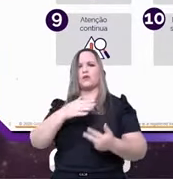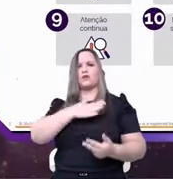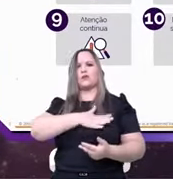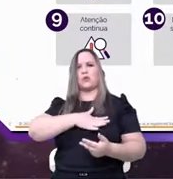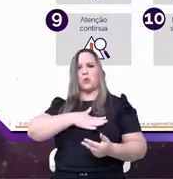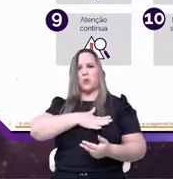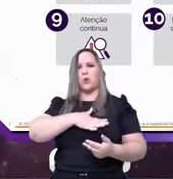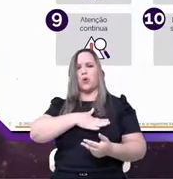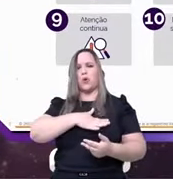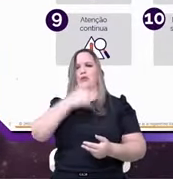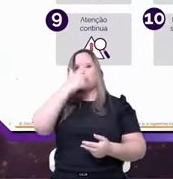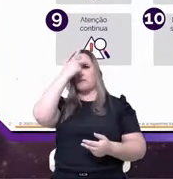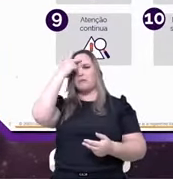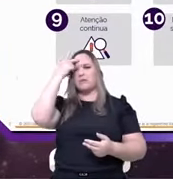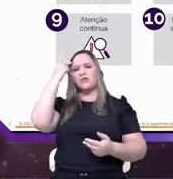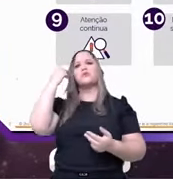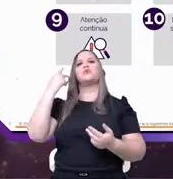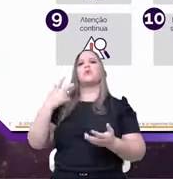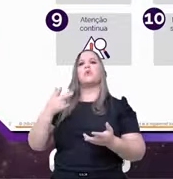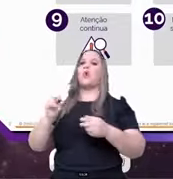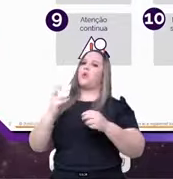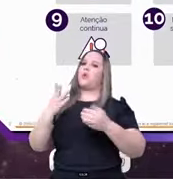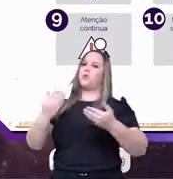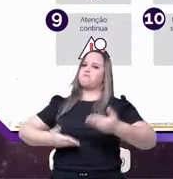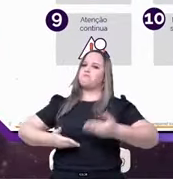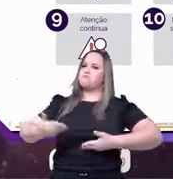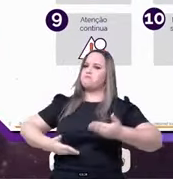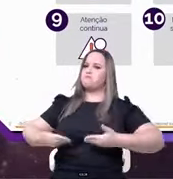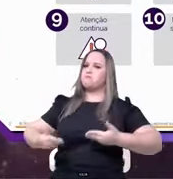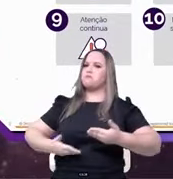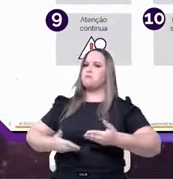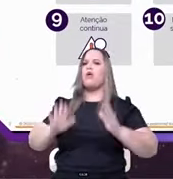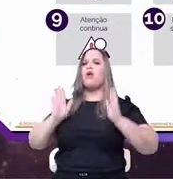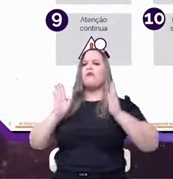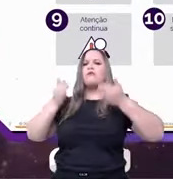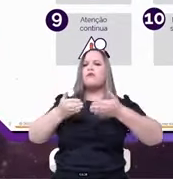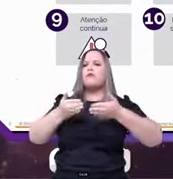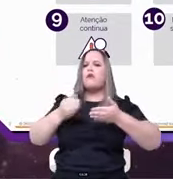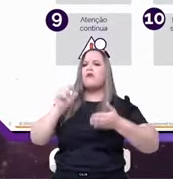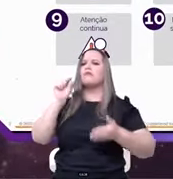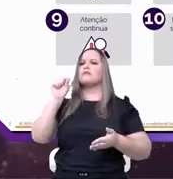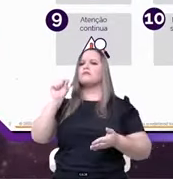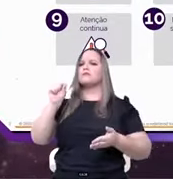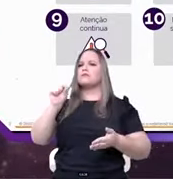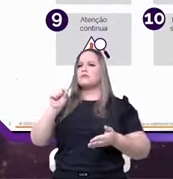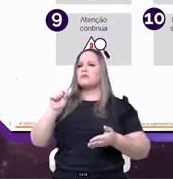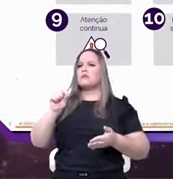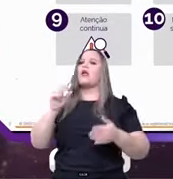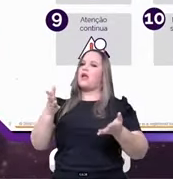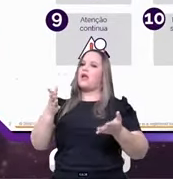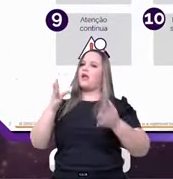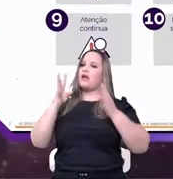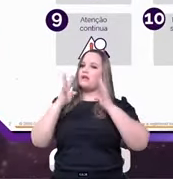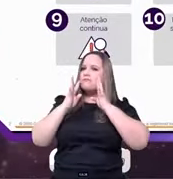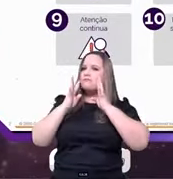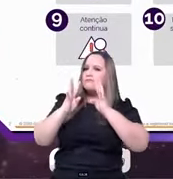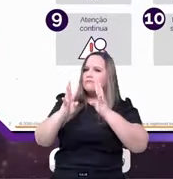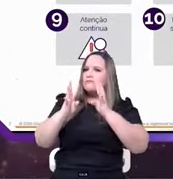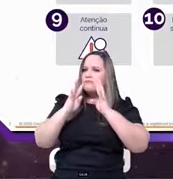do magistrado, do servidor, eu estou focando em quê? Em atender melhor aquela pessoa.